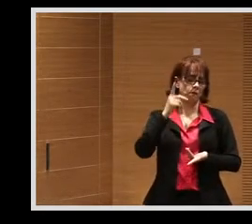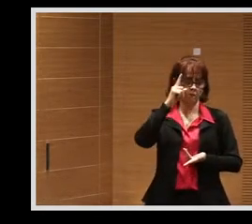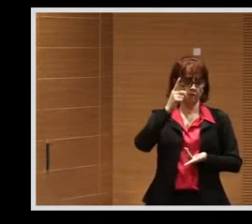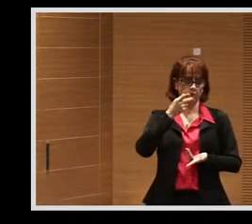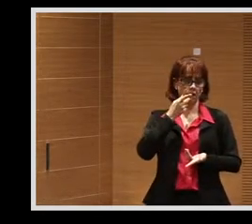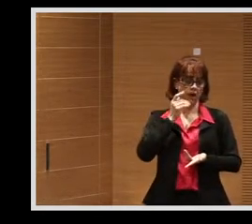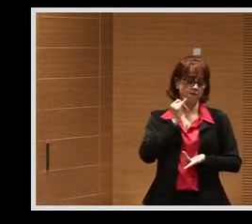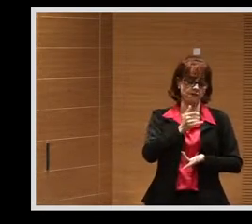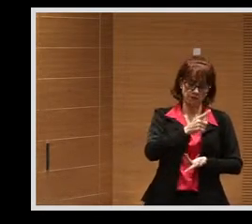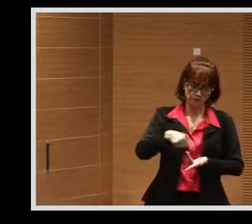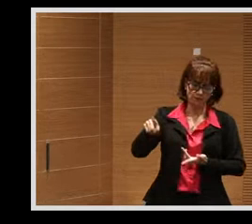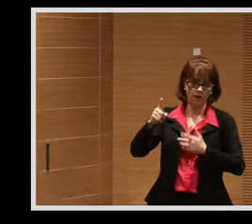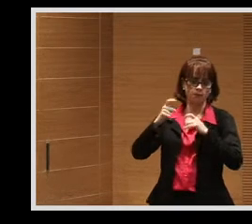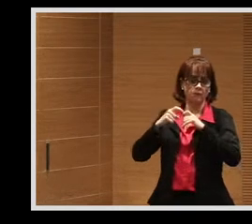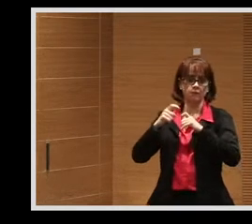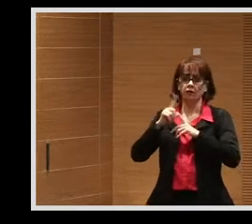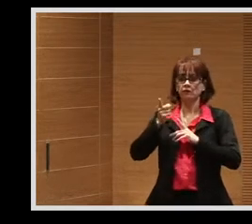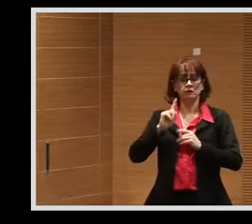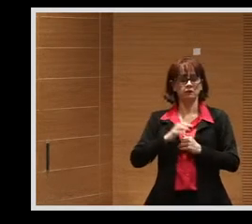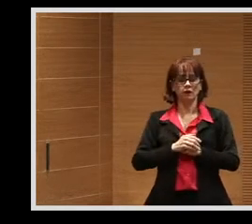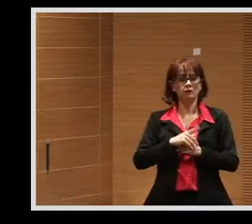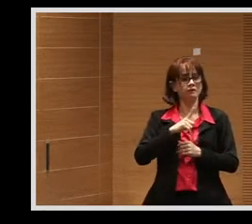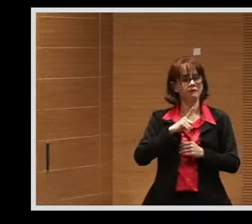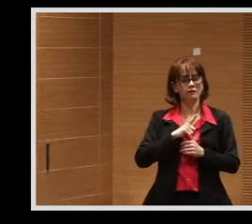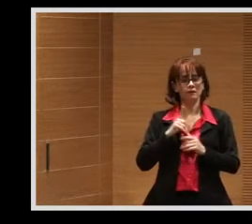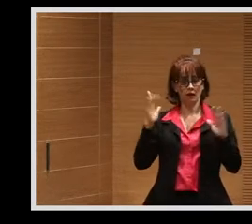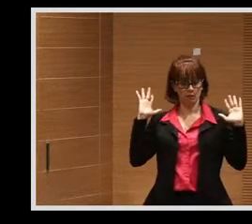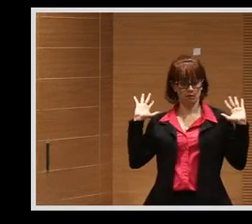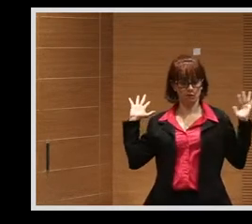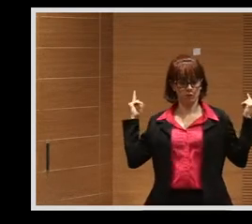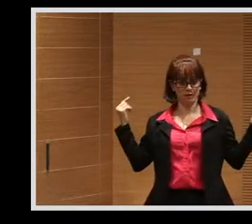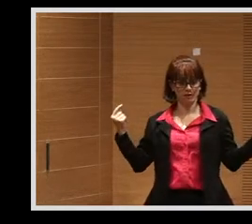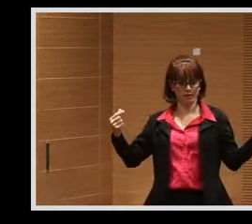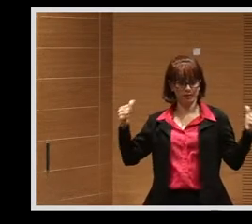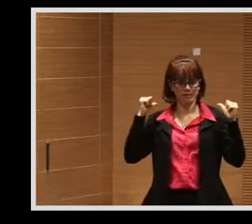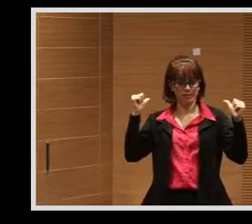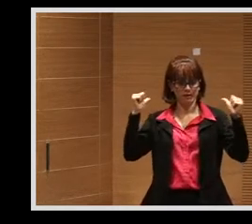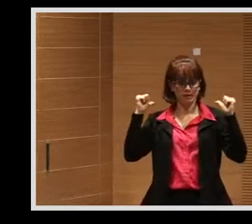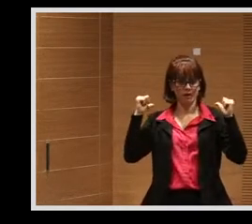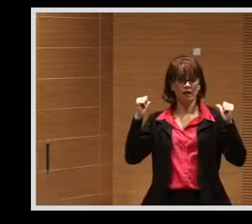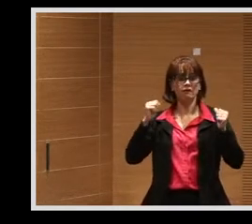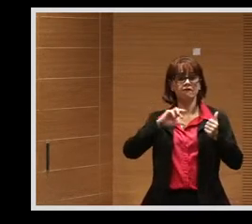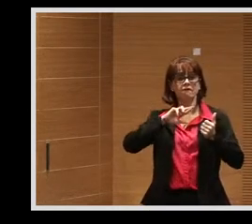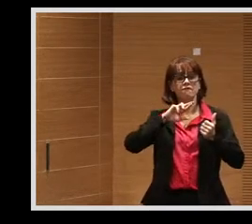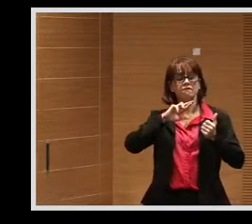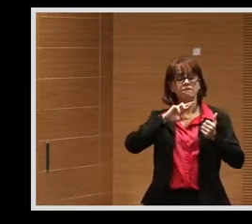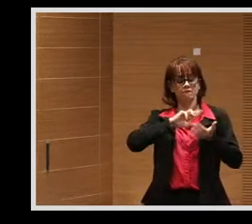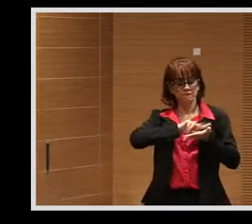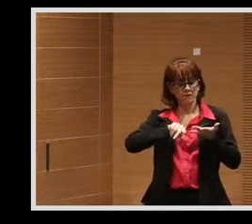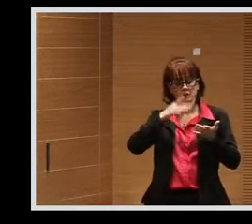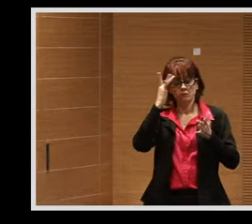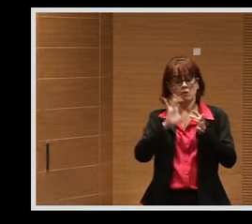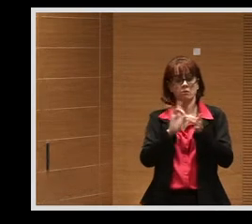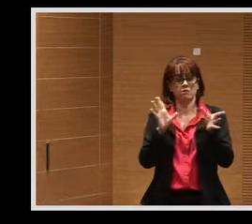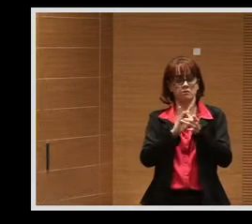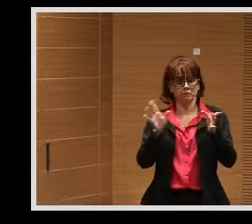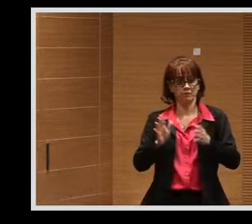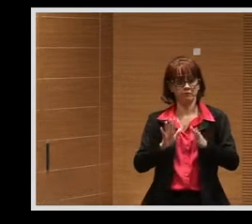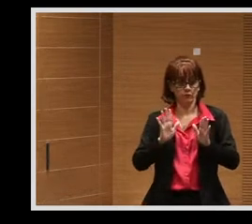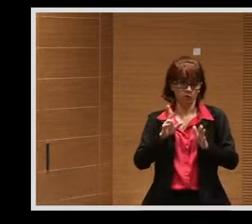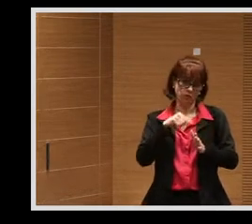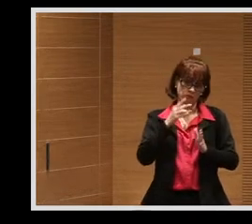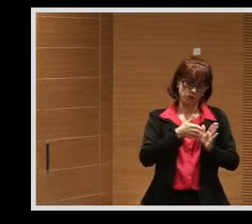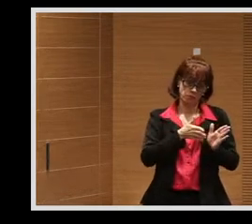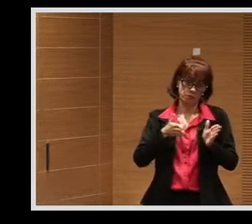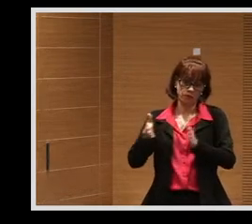demanda, naturalmente, não vou entrar no discurso de culpabilização da educação, a gente está falando de processos, processos culturais, processos de